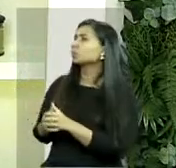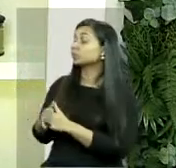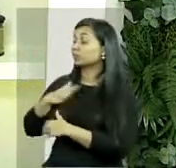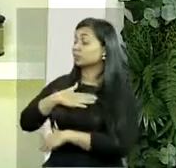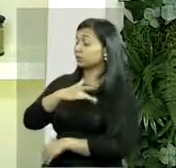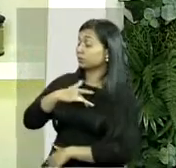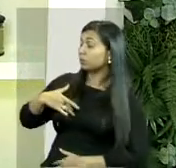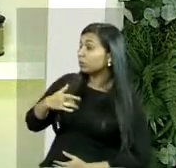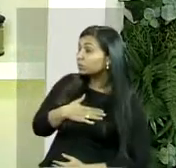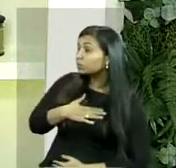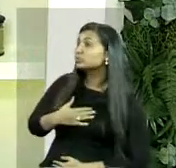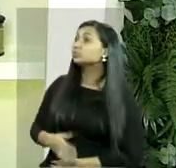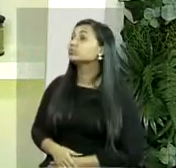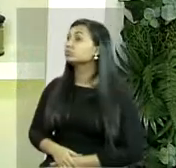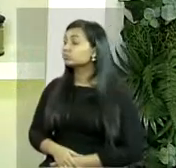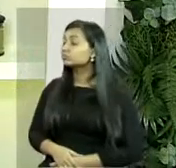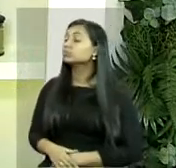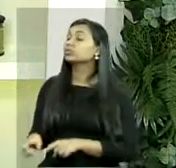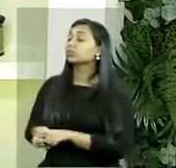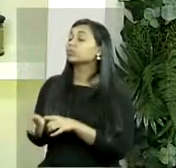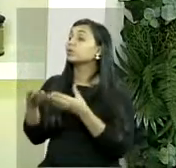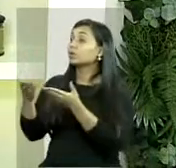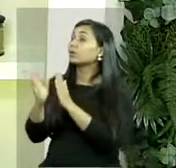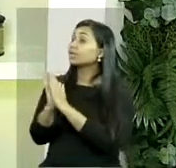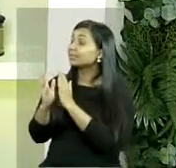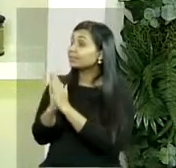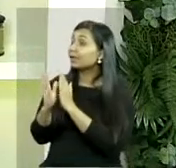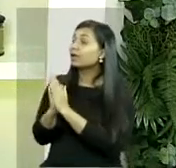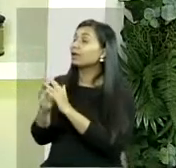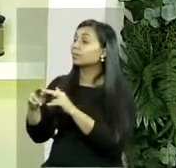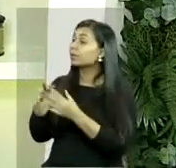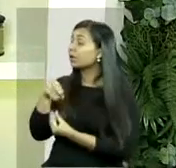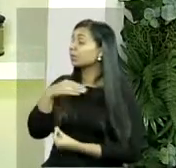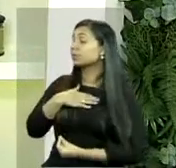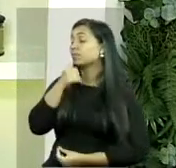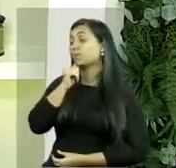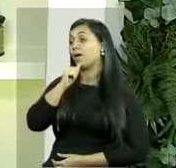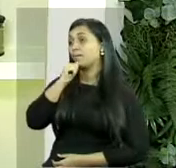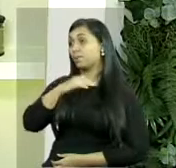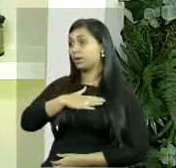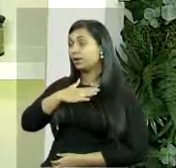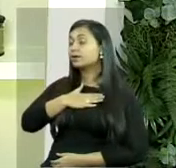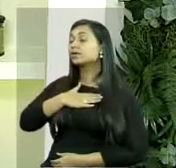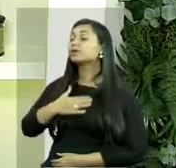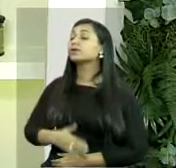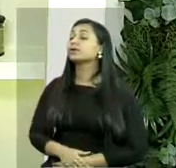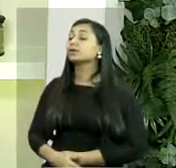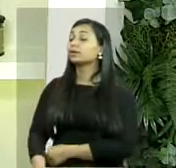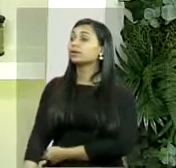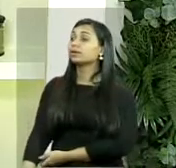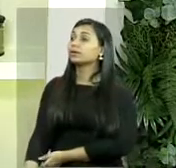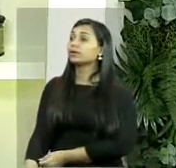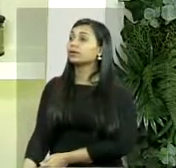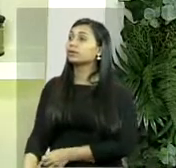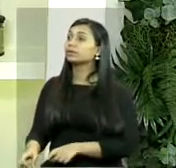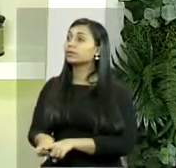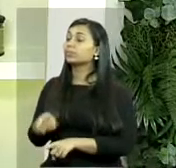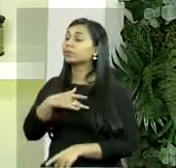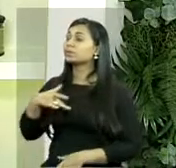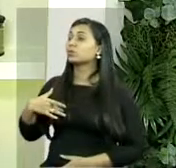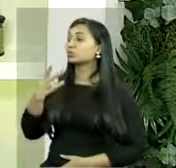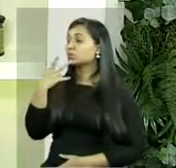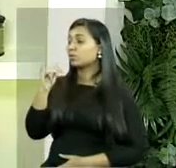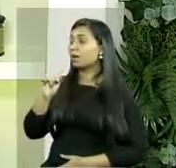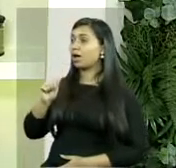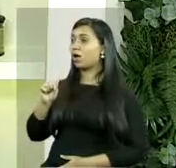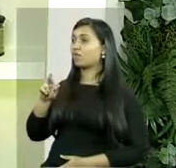ótimo. Minha saúde. Maravilha. E eu quero oferecer o terço pela alma da minha mãe. Sua mãe. Pela saúde do meu pai, Alfredo,